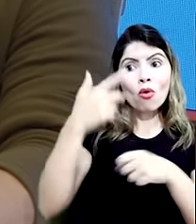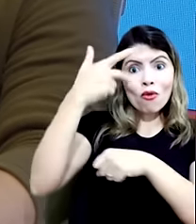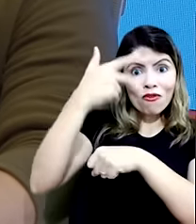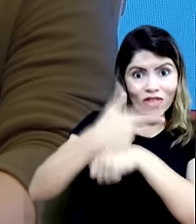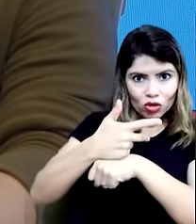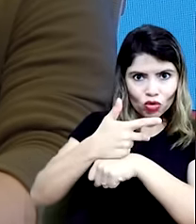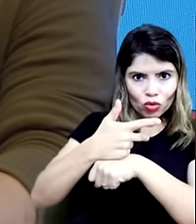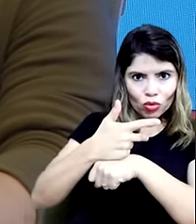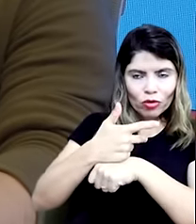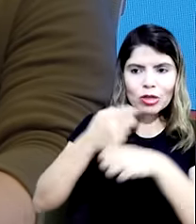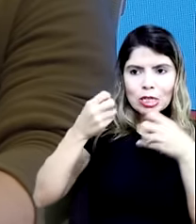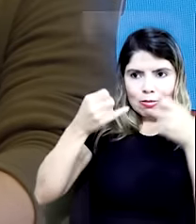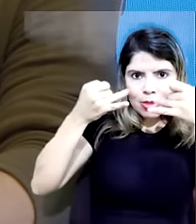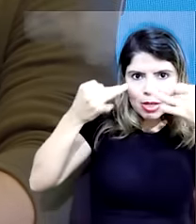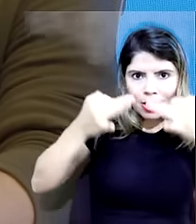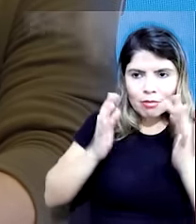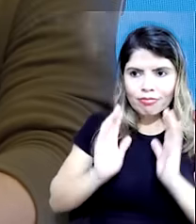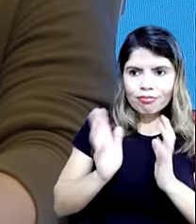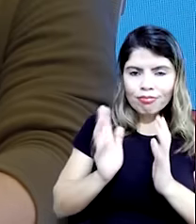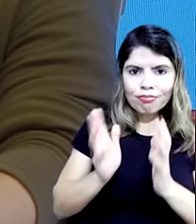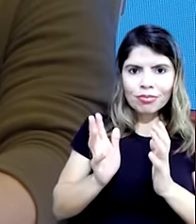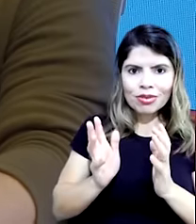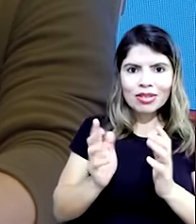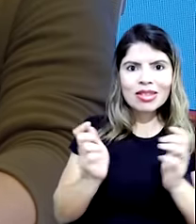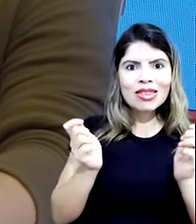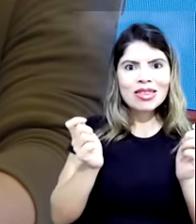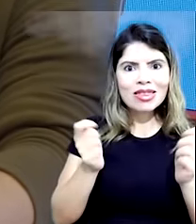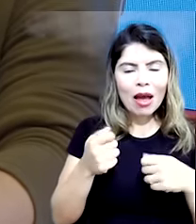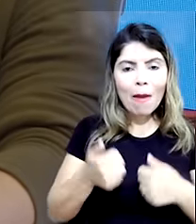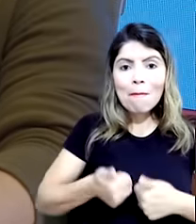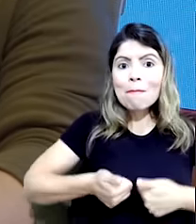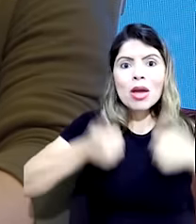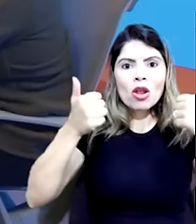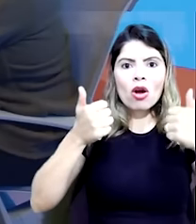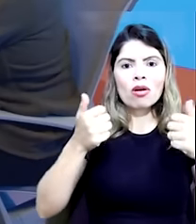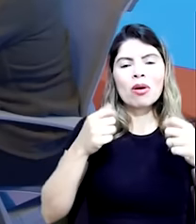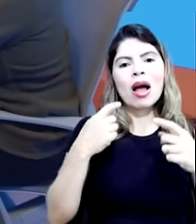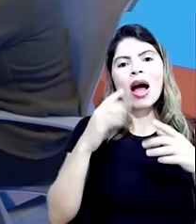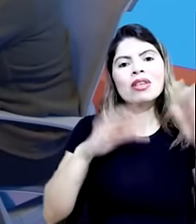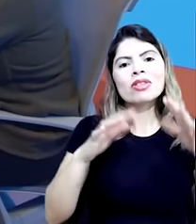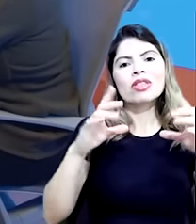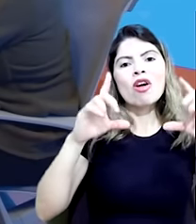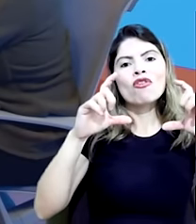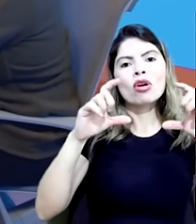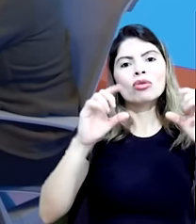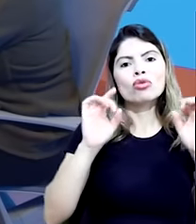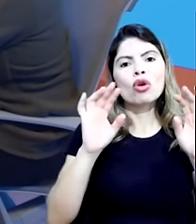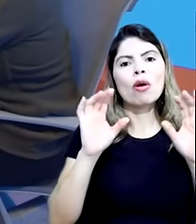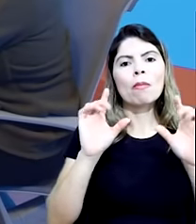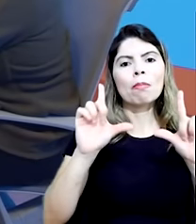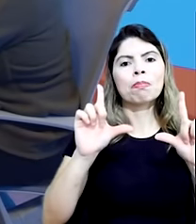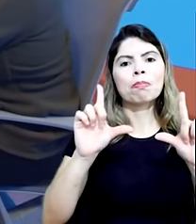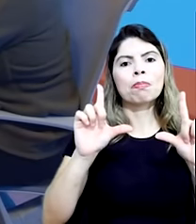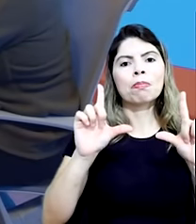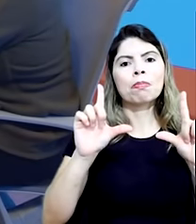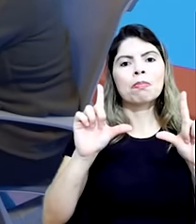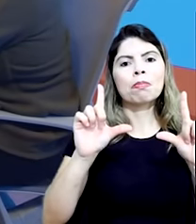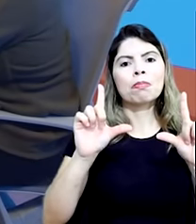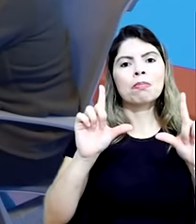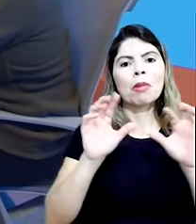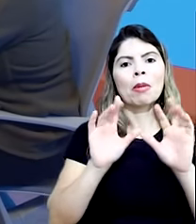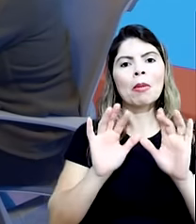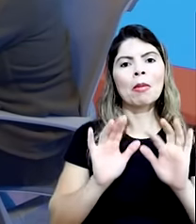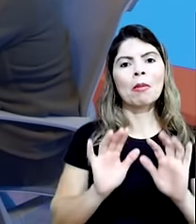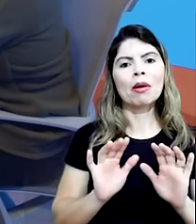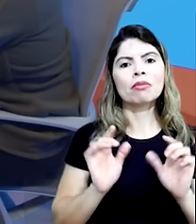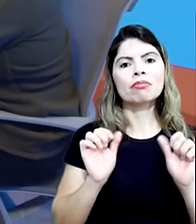estando ali explicando que não daria para passar talvez numa imagem também porque às vezes nem tudo dá pra gente tirar foto tem coisas que nós vamos precisar fazer